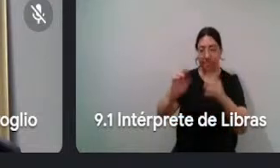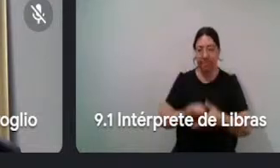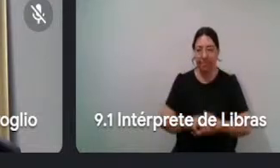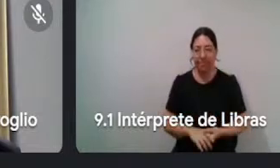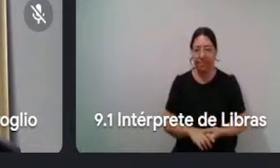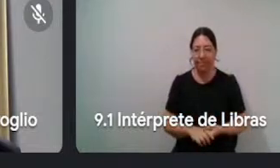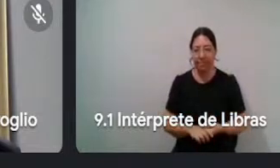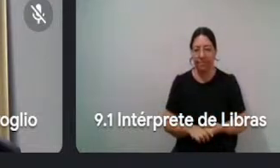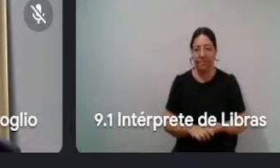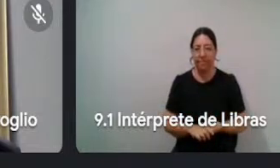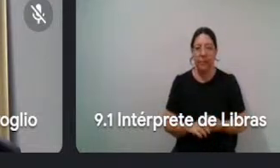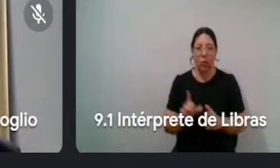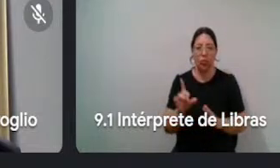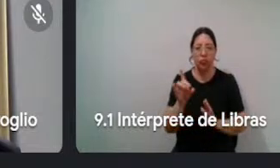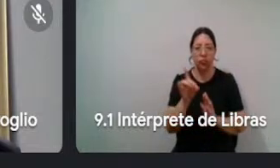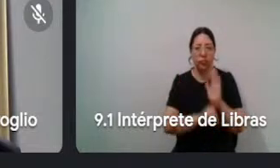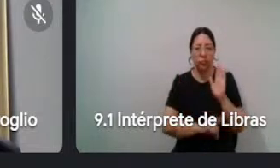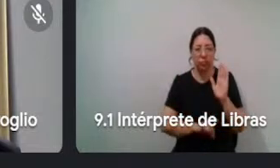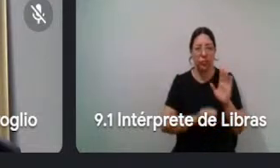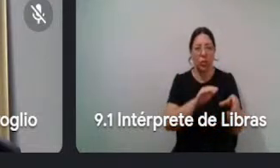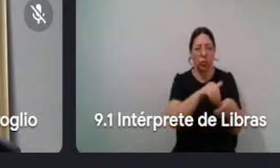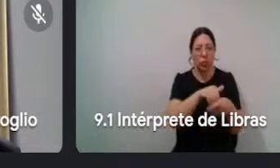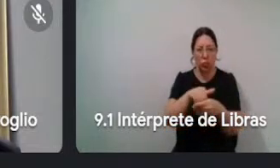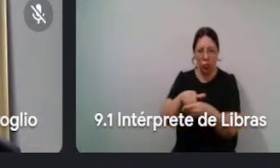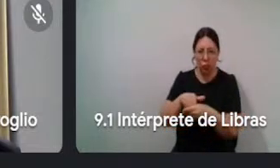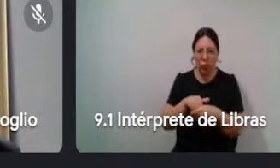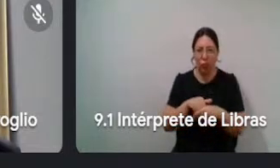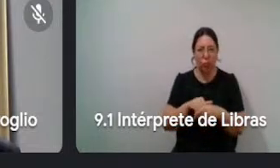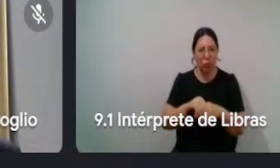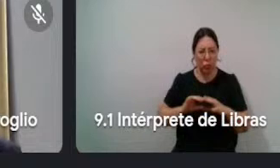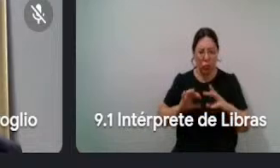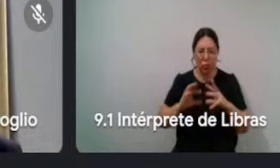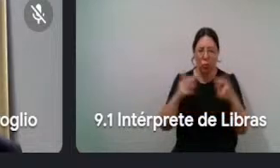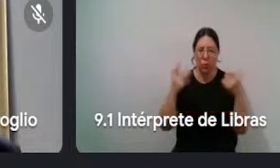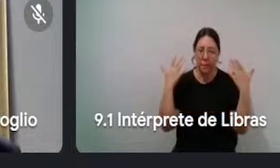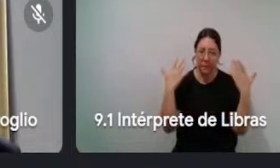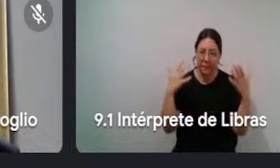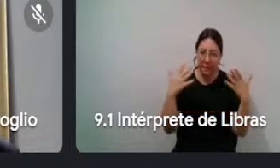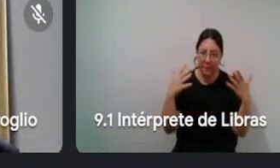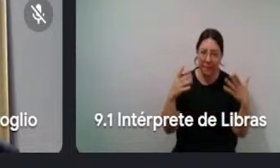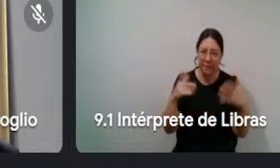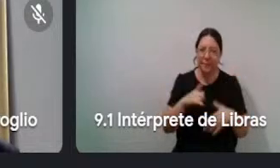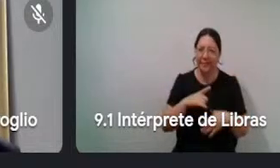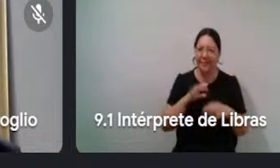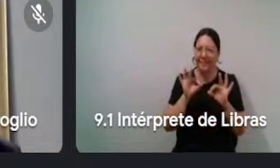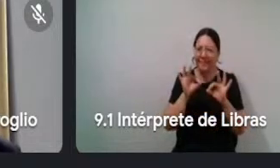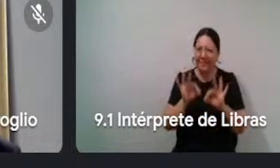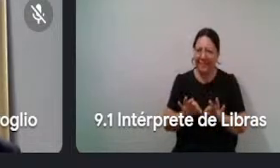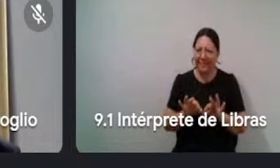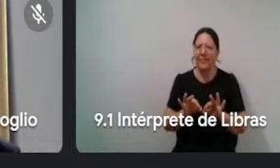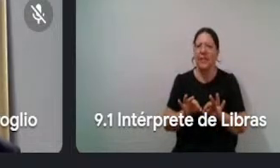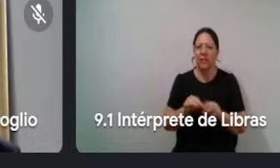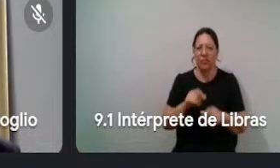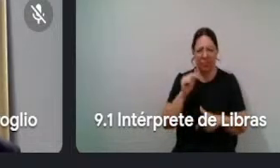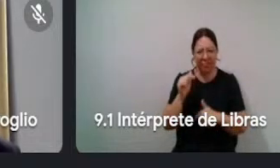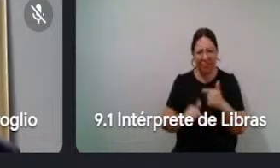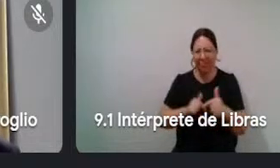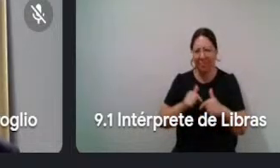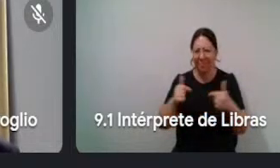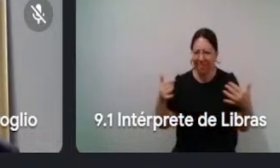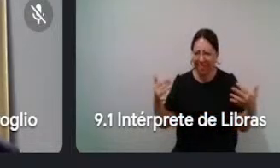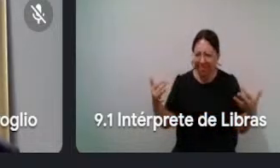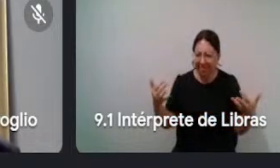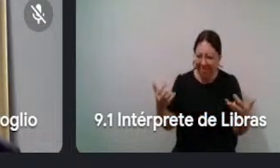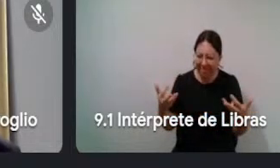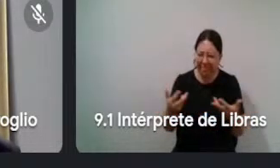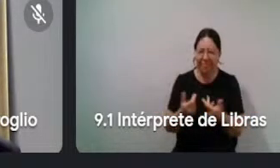ao direito eleitoral, à ciência do direito como um todo. Parabéns. Tenho certeza que o senhor fará um trabalho excelente